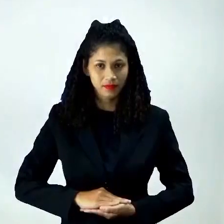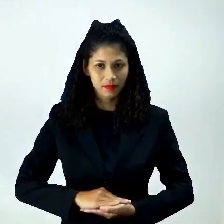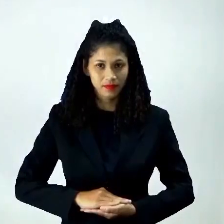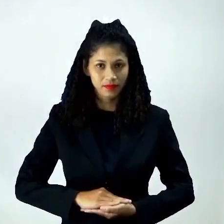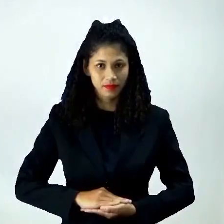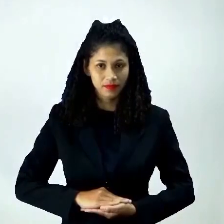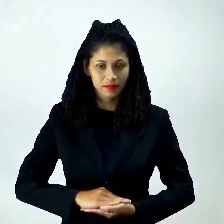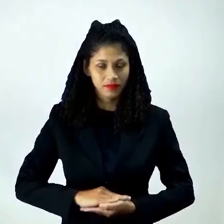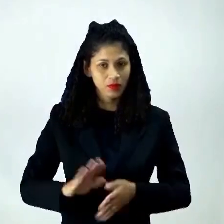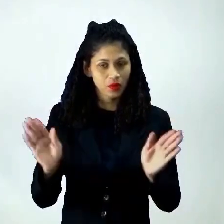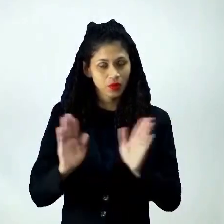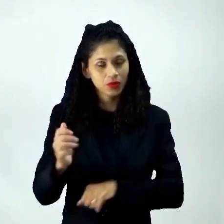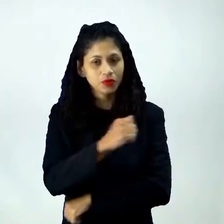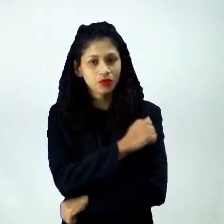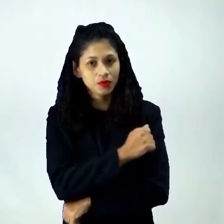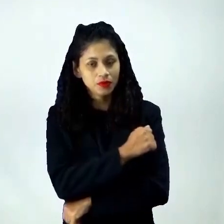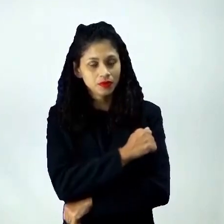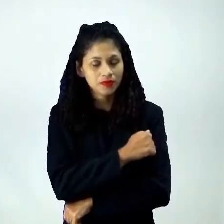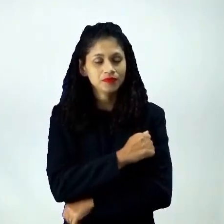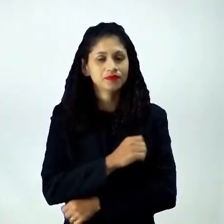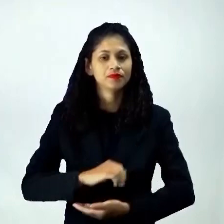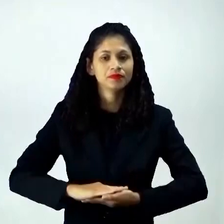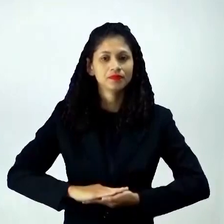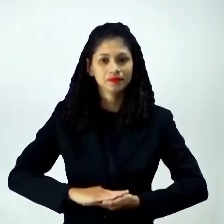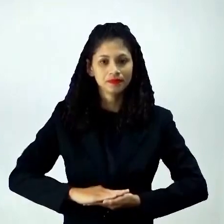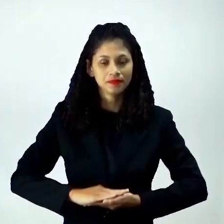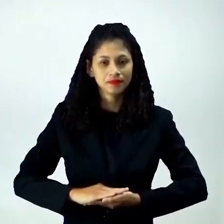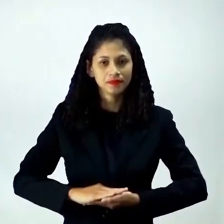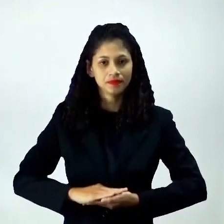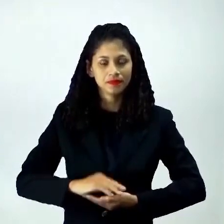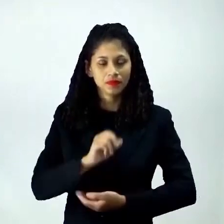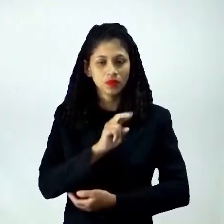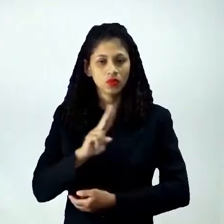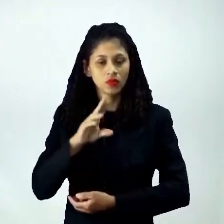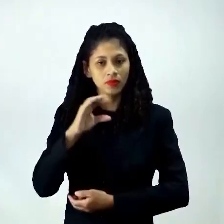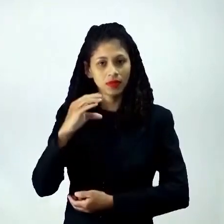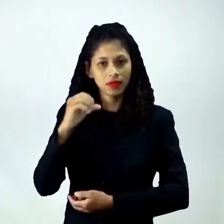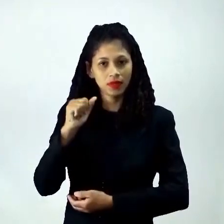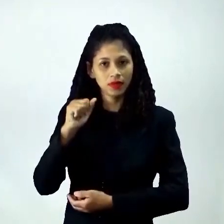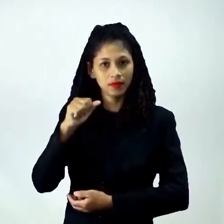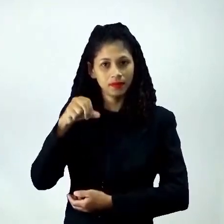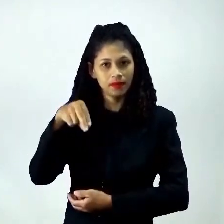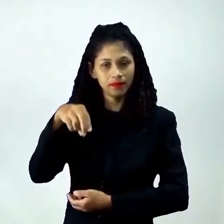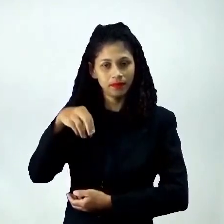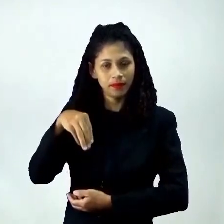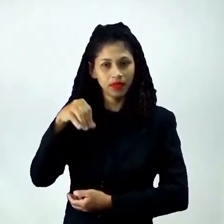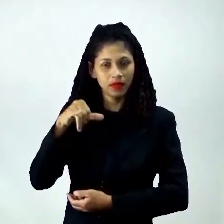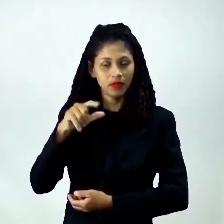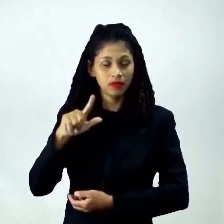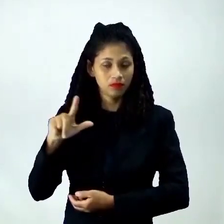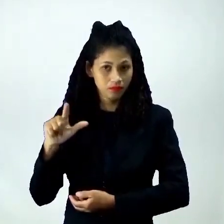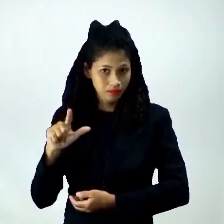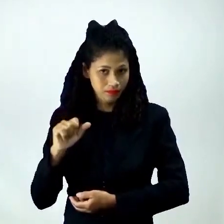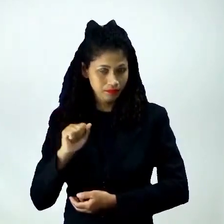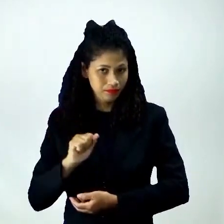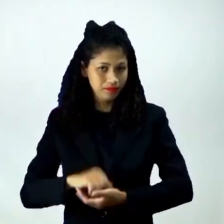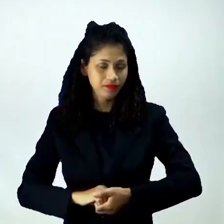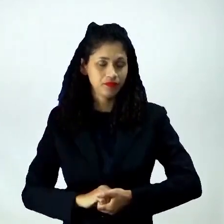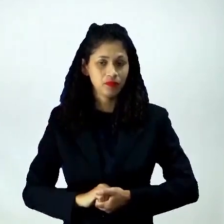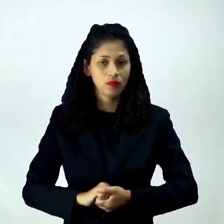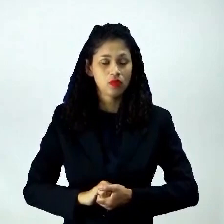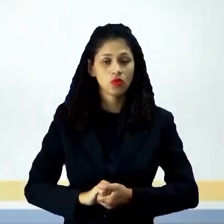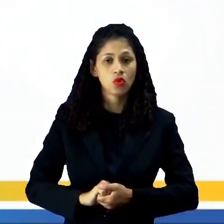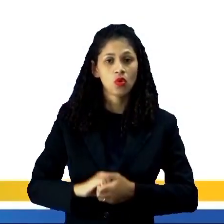Hello, students. Olá, alunos. My name is Camila. Meu nome é Camila. E na aula de hoje nós iremos estudar